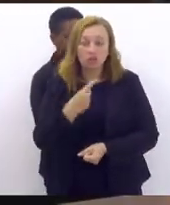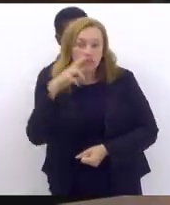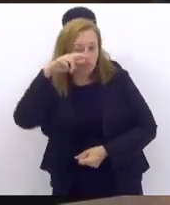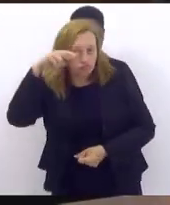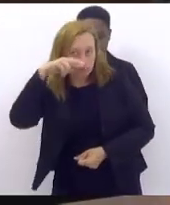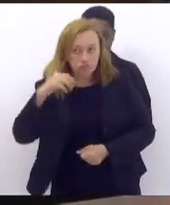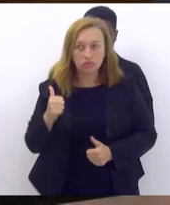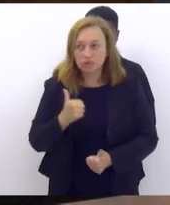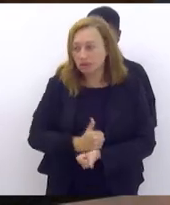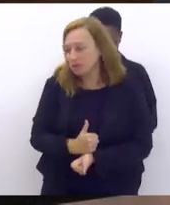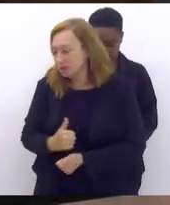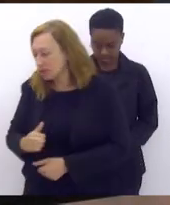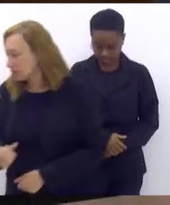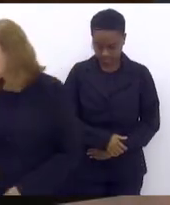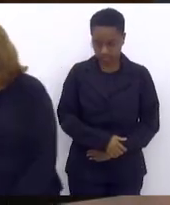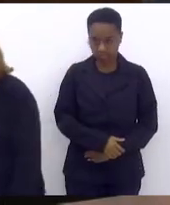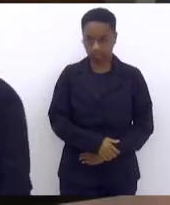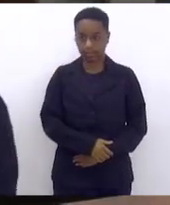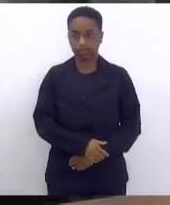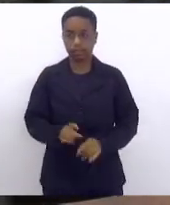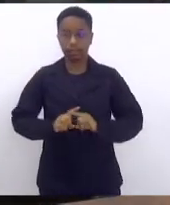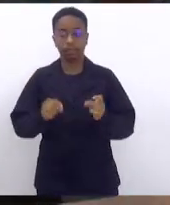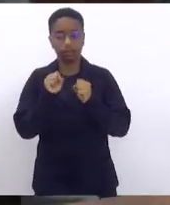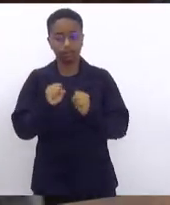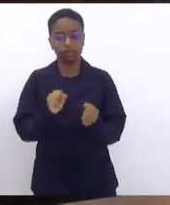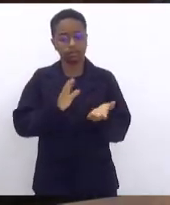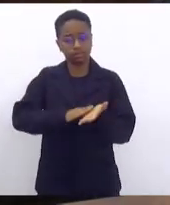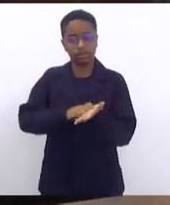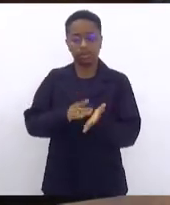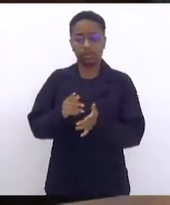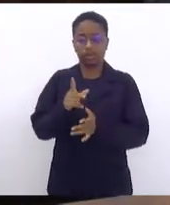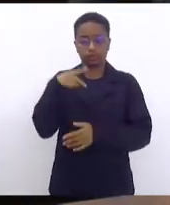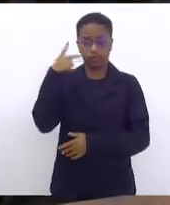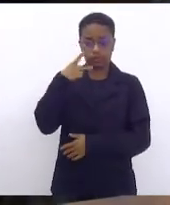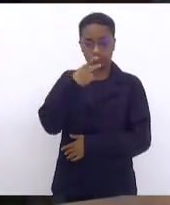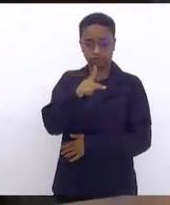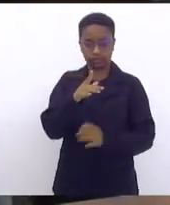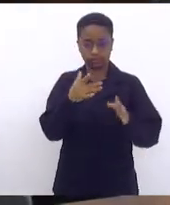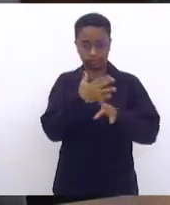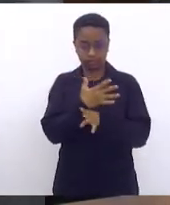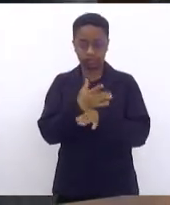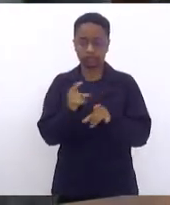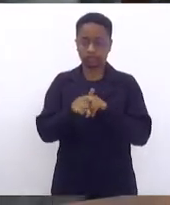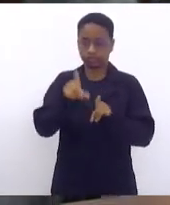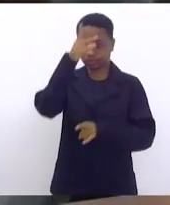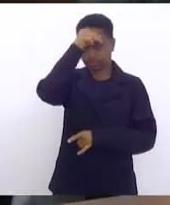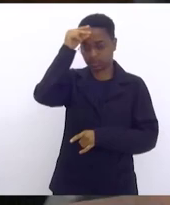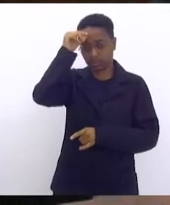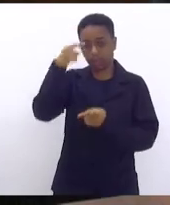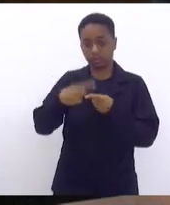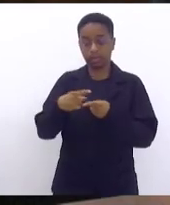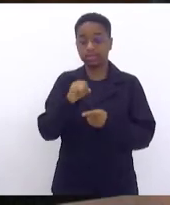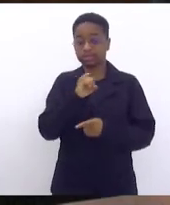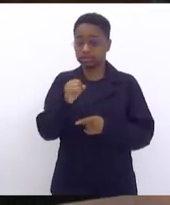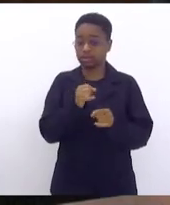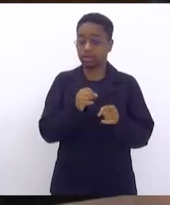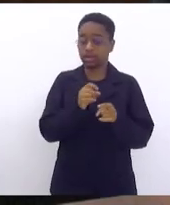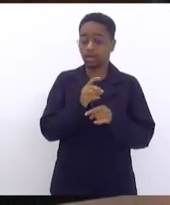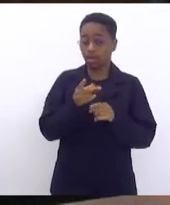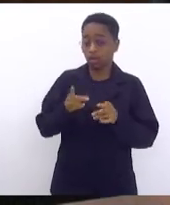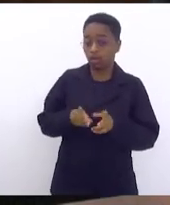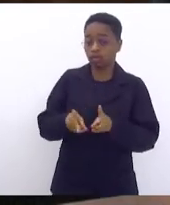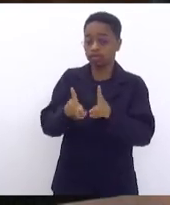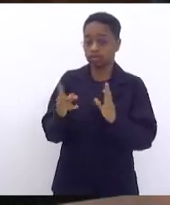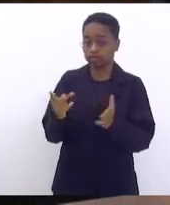vamos botar o dedo na ferida, mas cobre. Cobre daquele vereador do seu município, cobre do seu prefeito, porque se essas fiscalizações irregulares